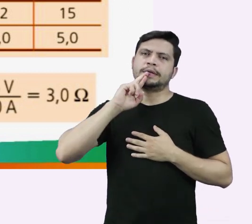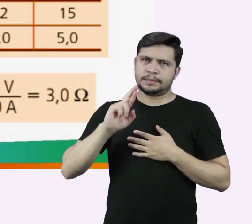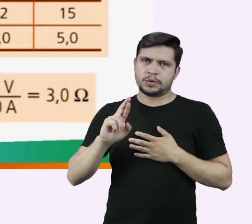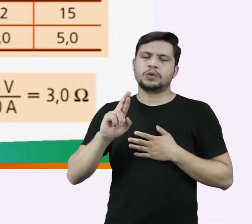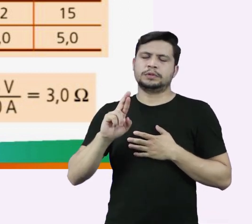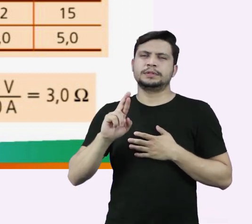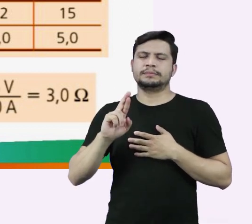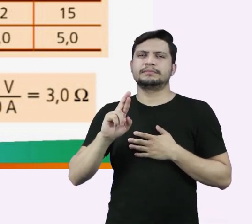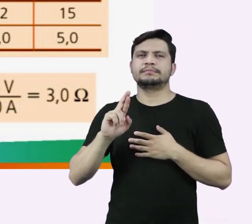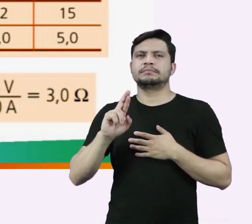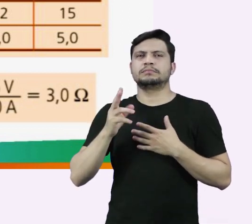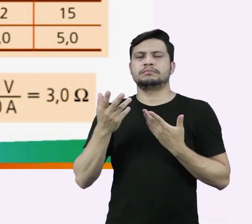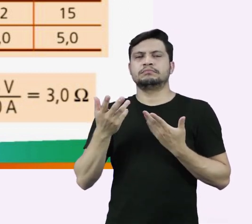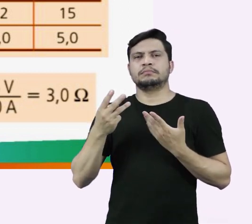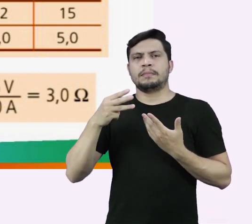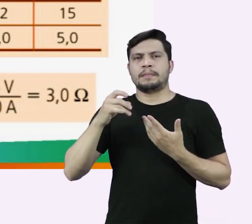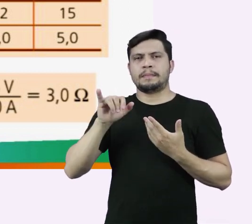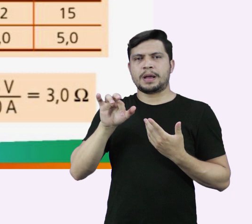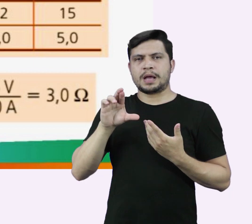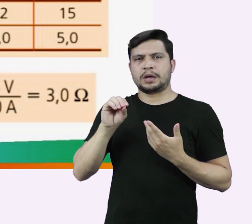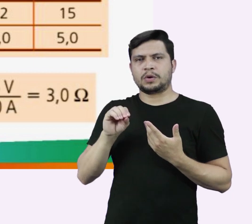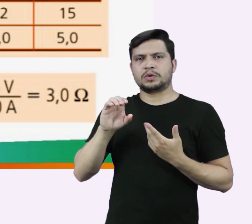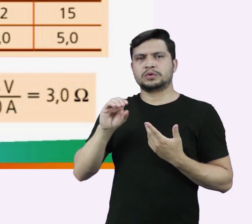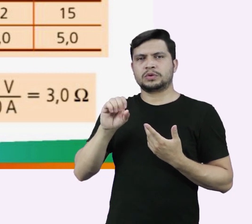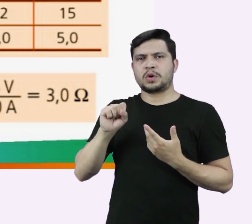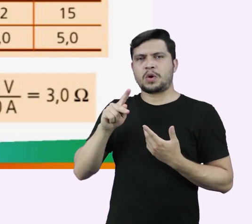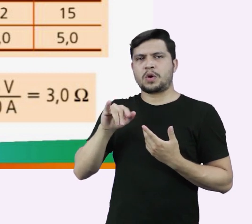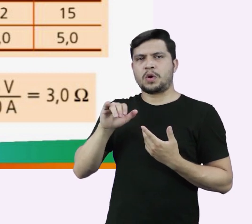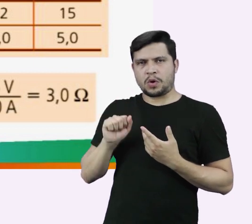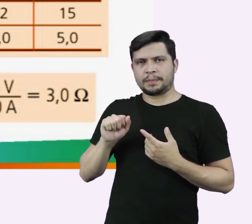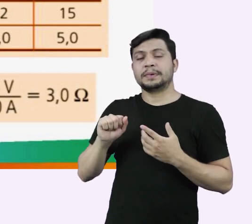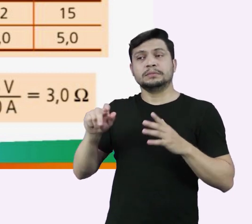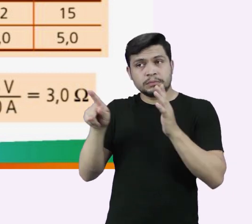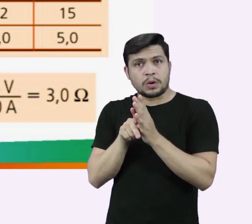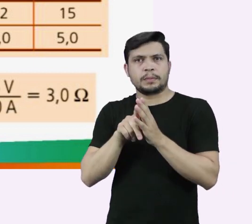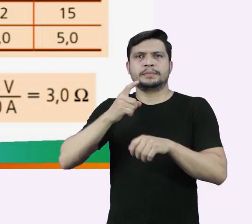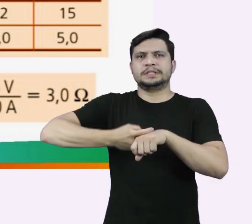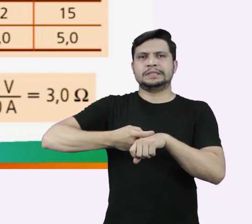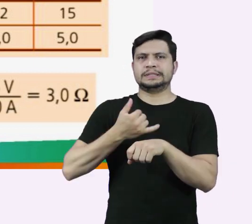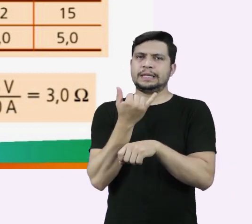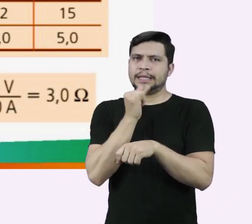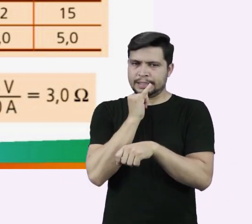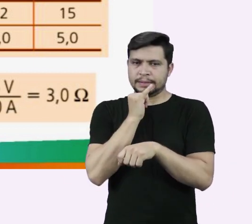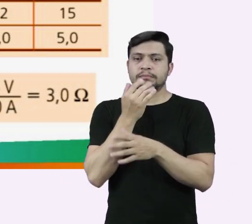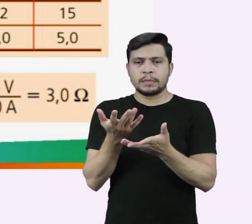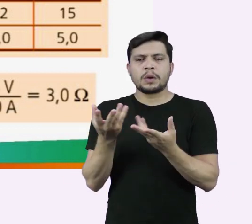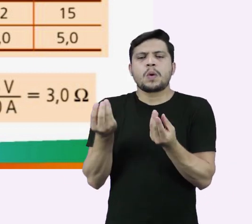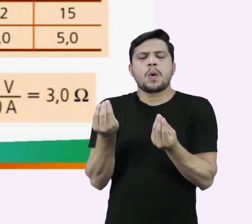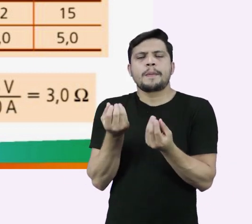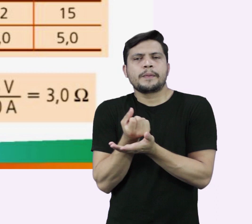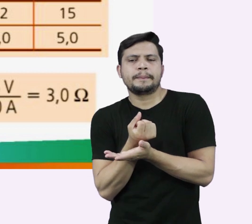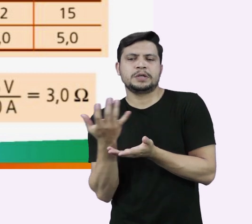desse dispositivo que a gente, no caso, chama de resistência elétrica. E a unidade no Sistema Internacional de Medidas é o Ohm, né? Que